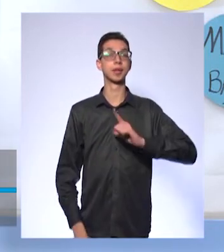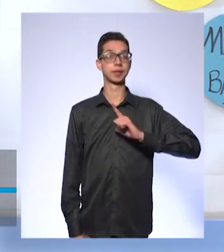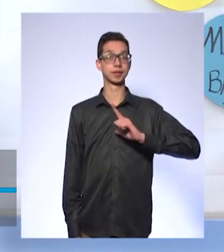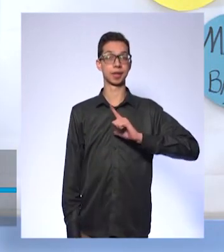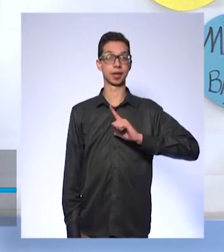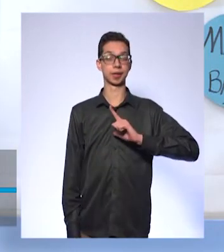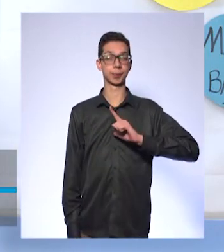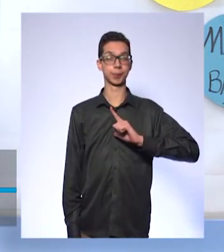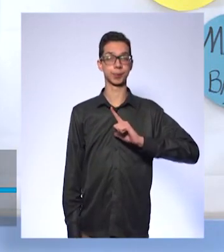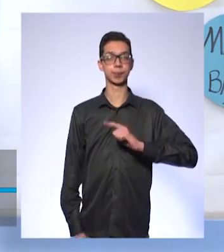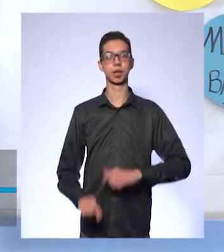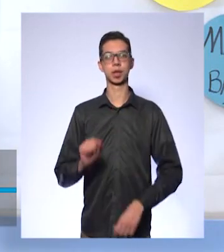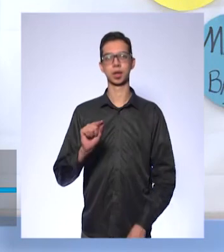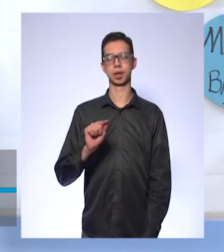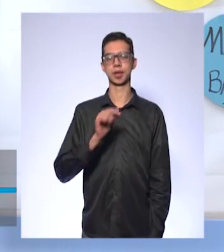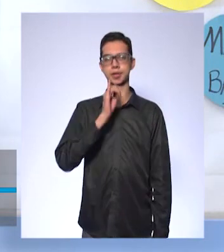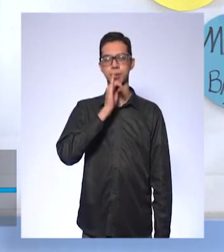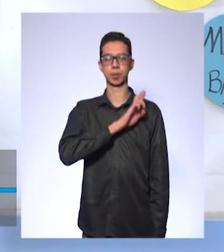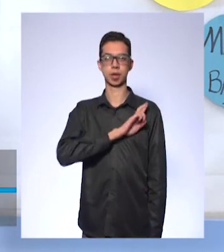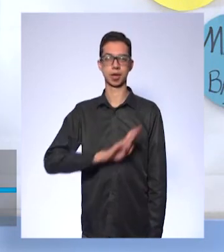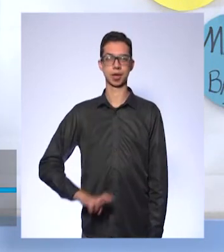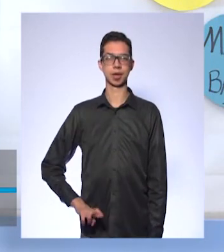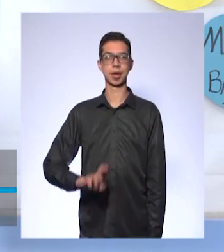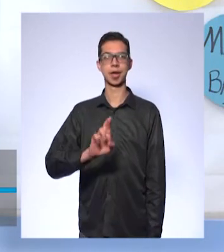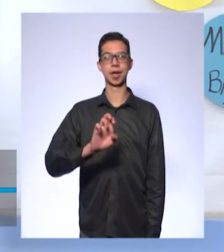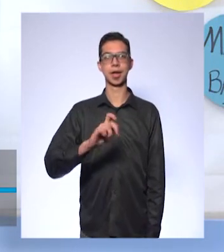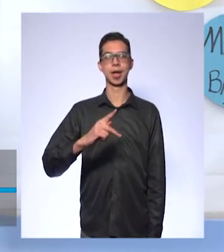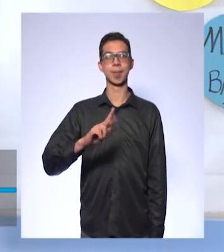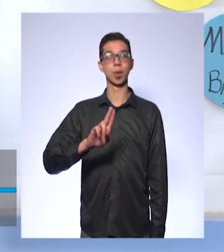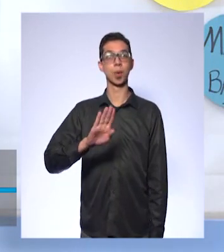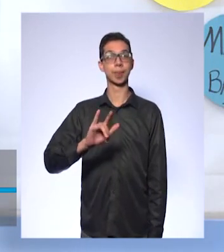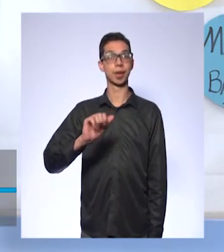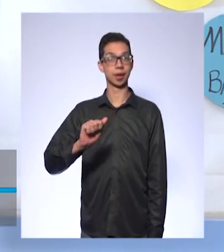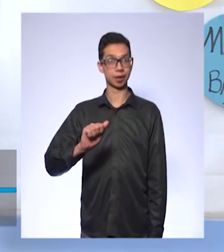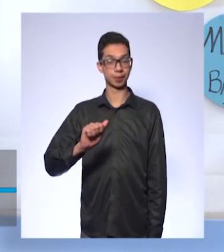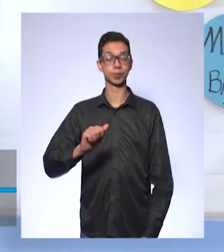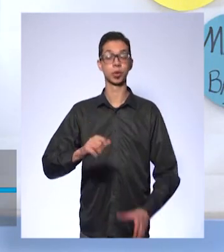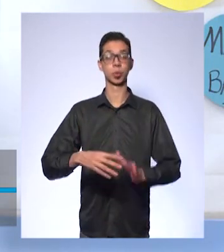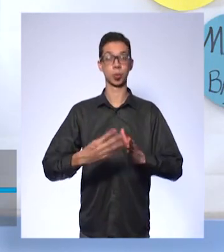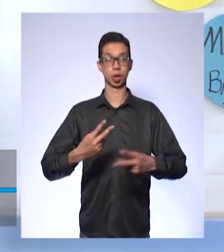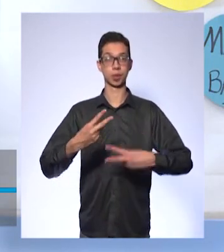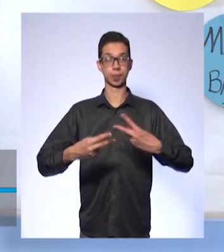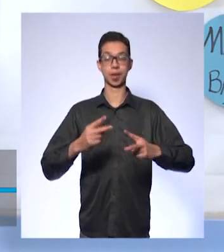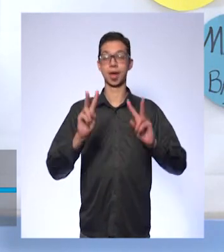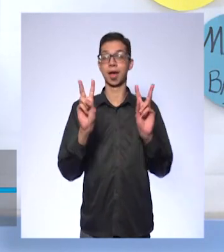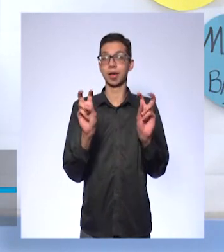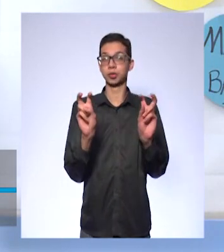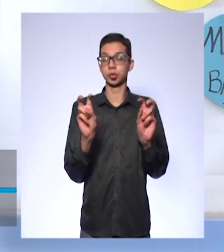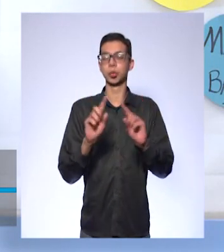e republicanos. República, assunto por quarto bimestre, está bem? Agora,